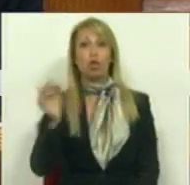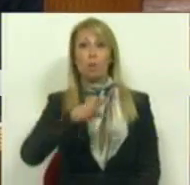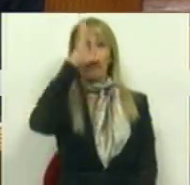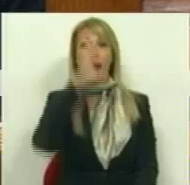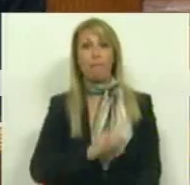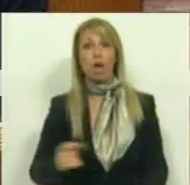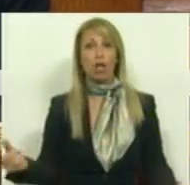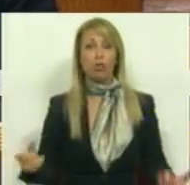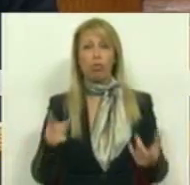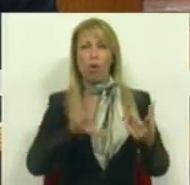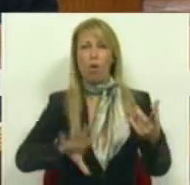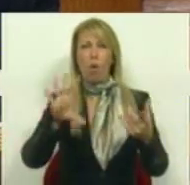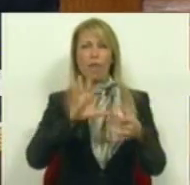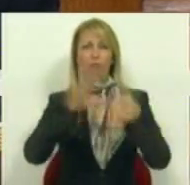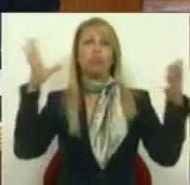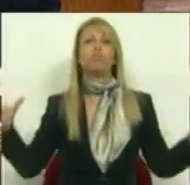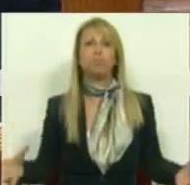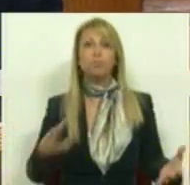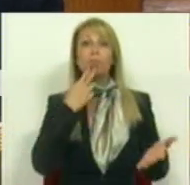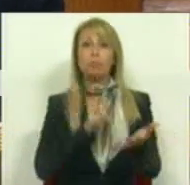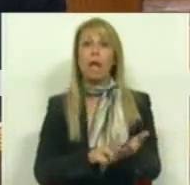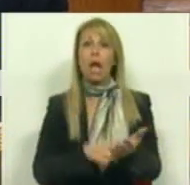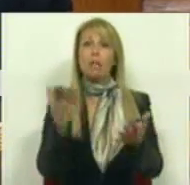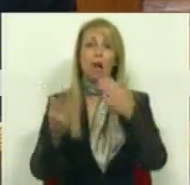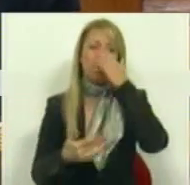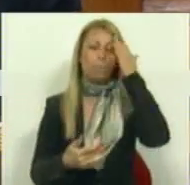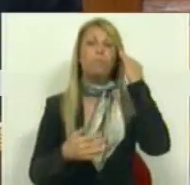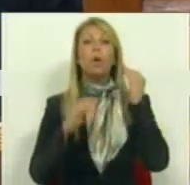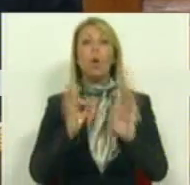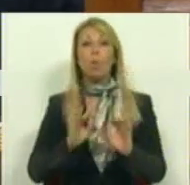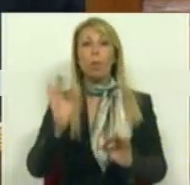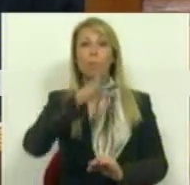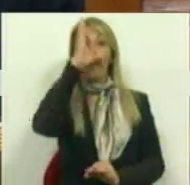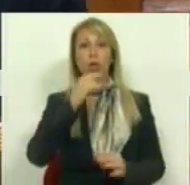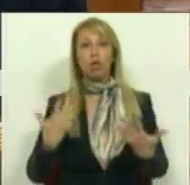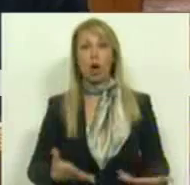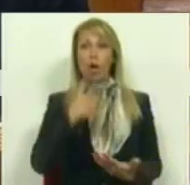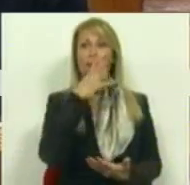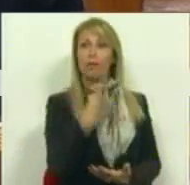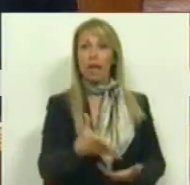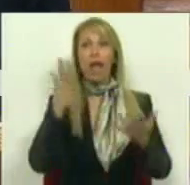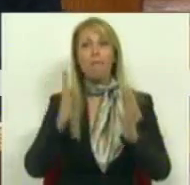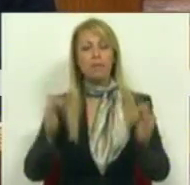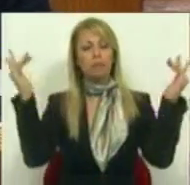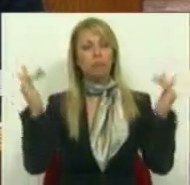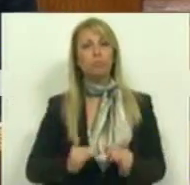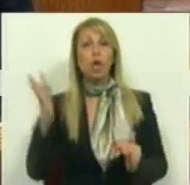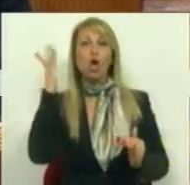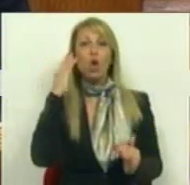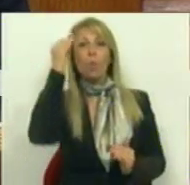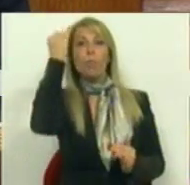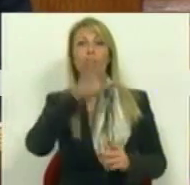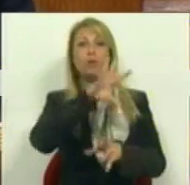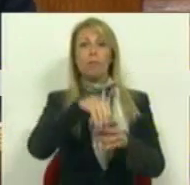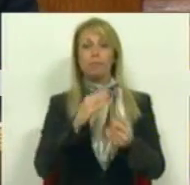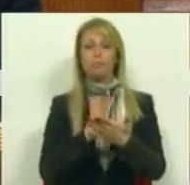foram descontextualizadas. Têm toda a razão. É que o próprio Primeiro-Ministro, que agora diz que é preciso diminuir o número de professores nas